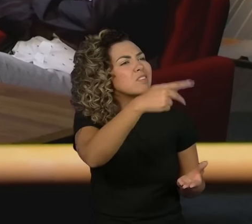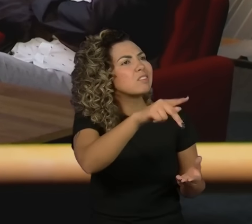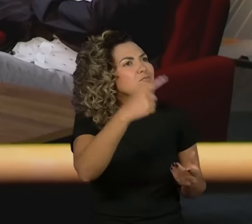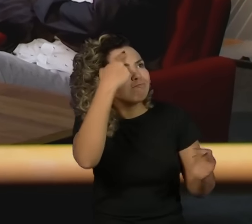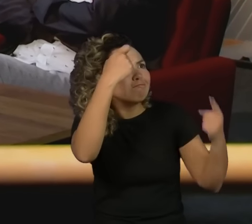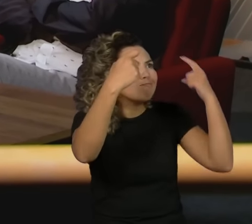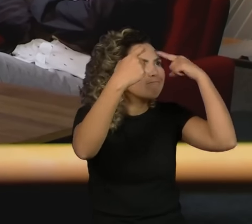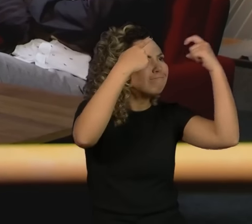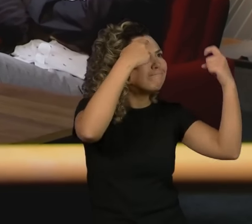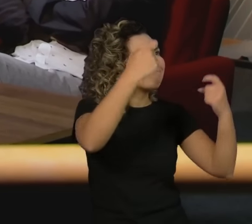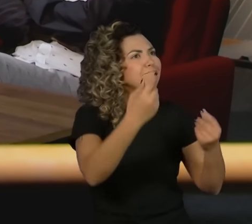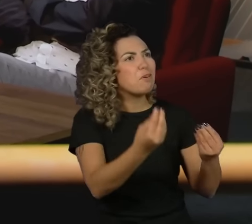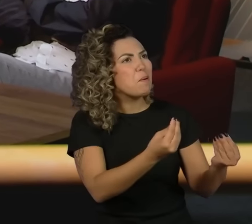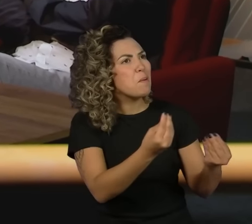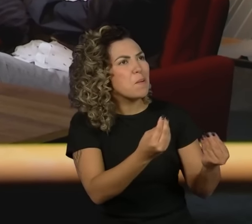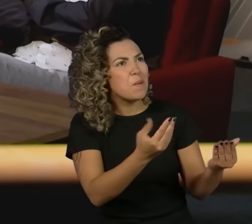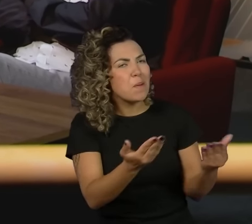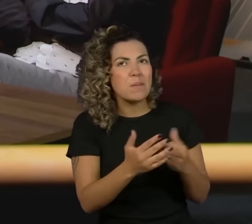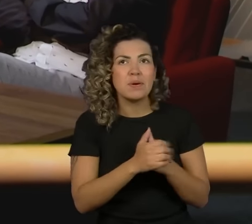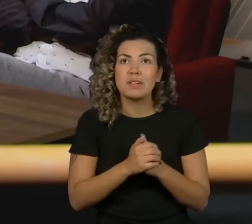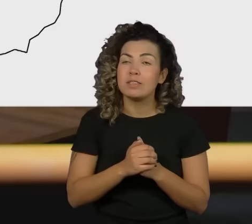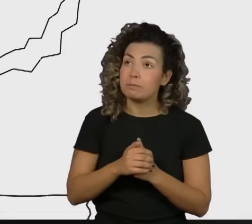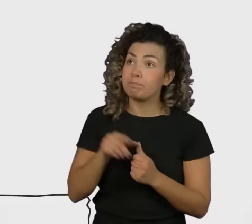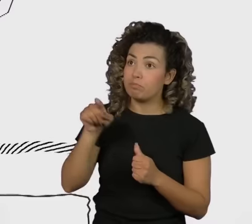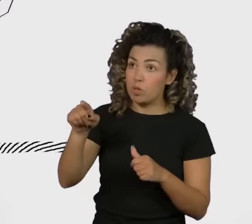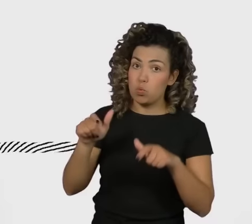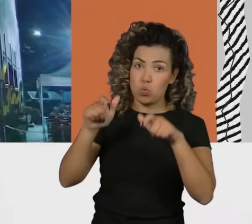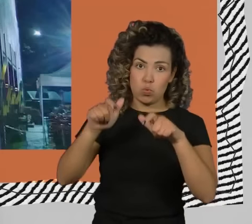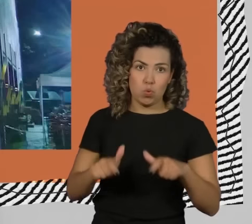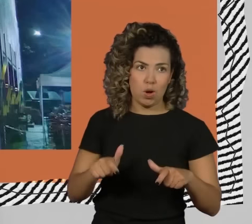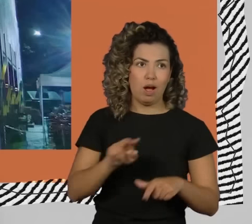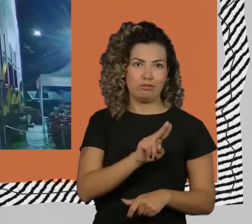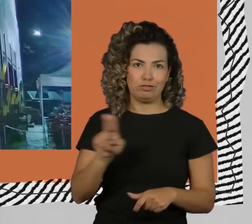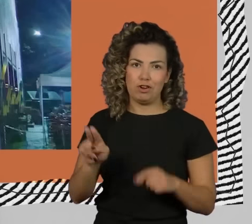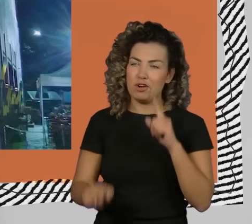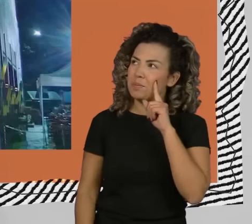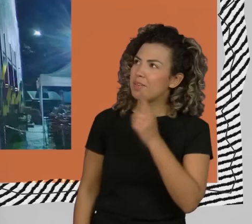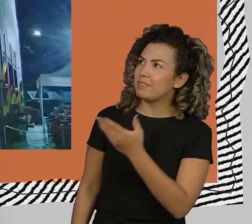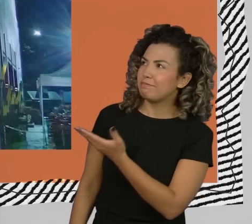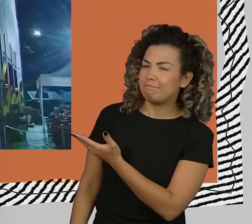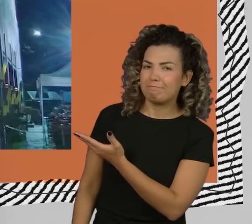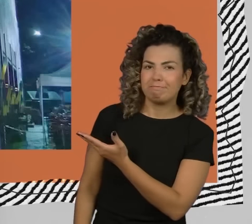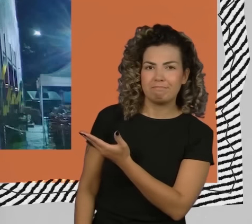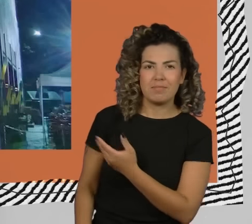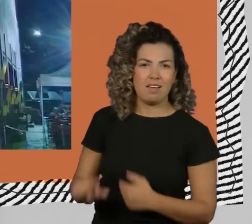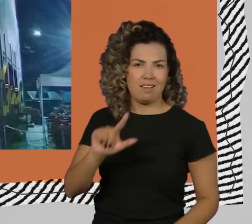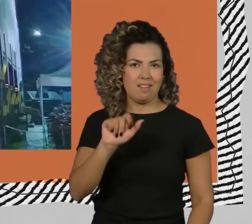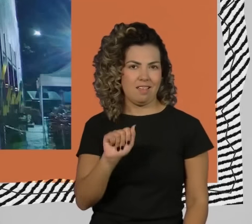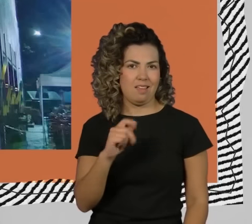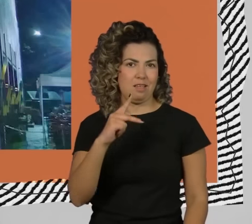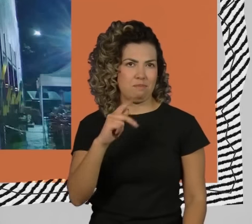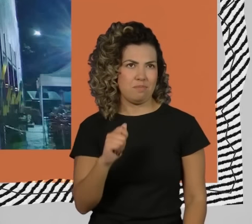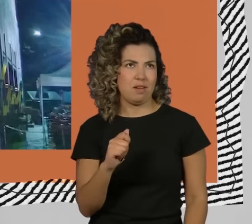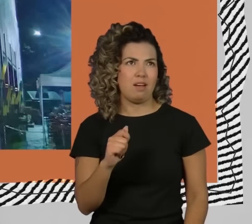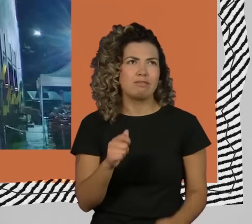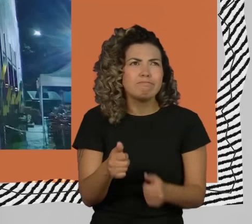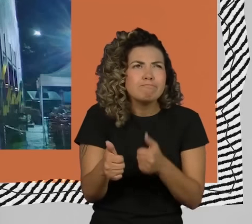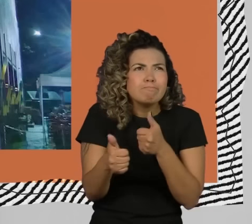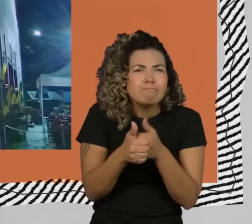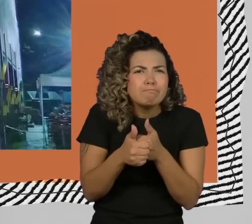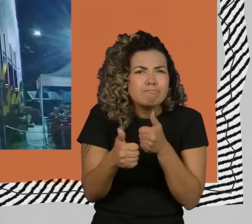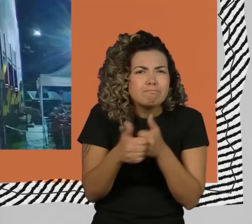provavelmente foi o Odisseia. É um lugar chamado Odisseia, que fica na Rua da Lapa, muito pertinho do Circo Voador. Muito pertinho